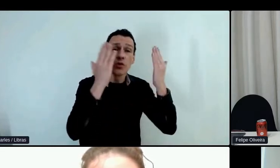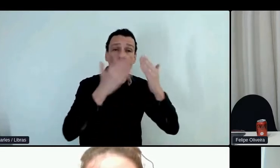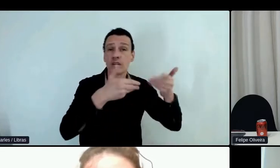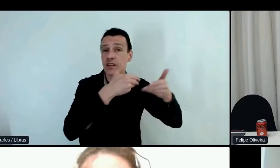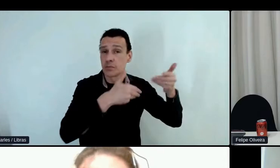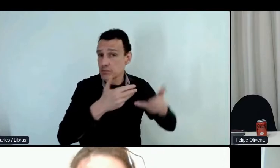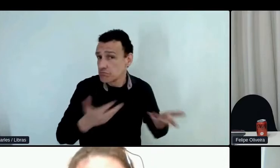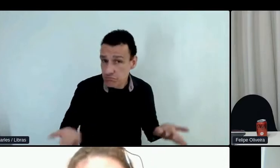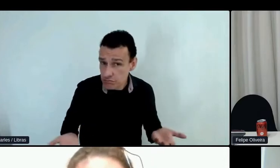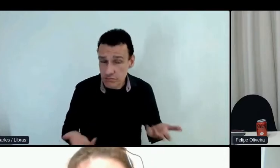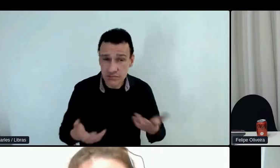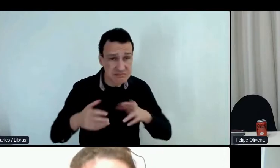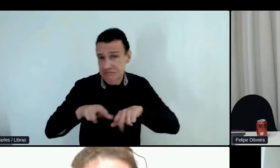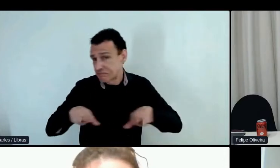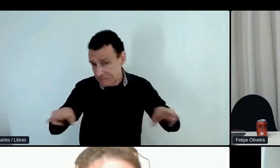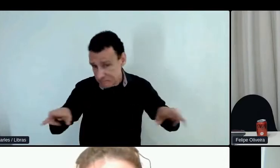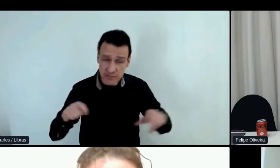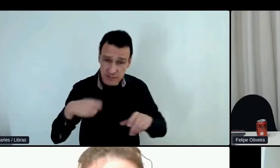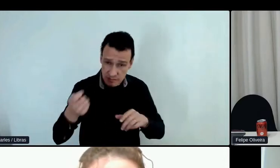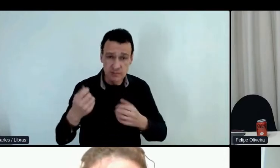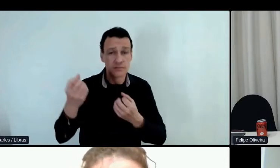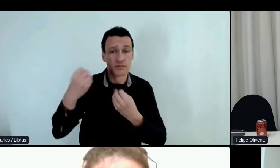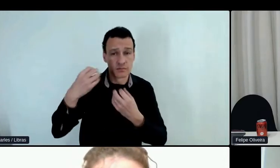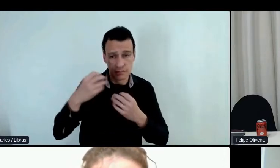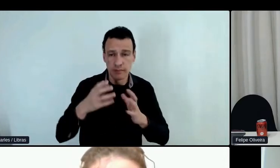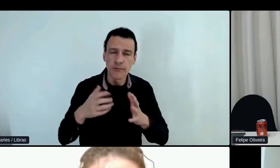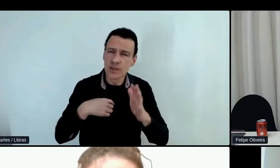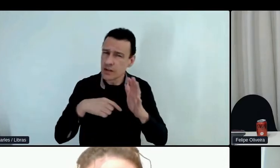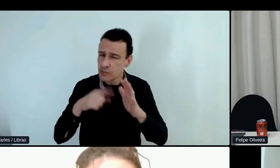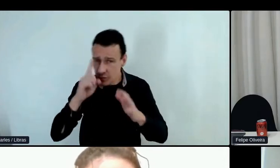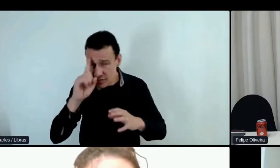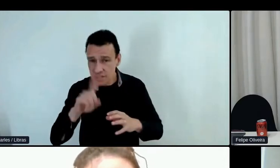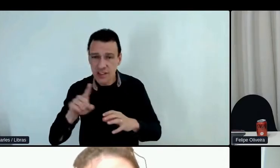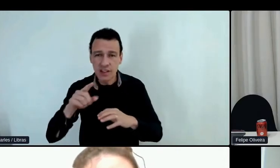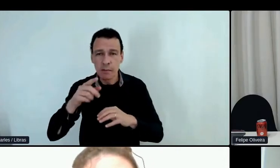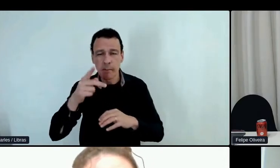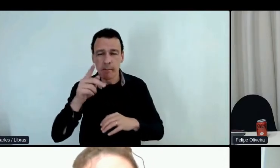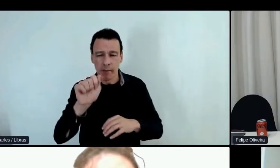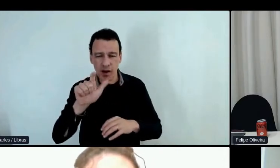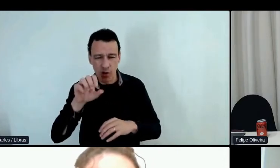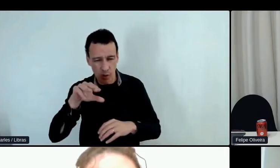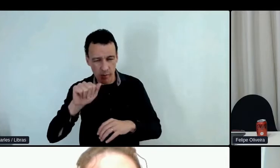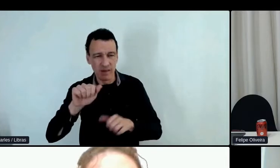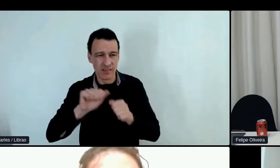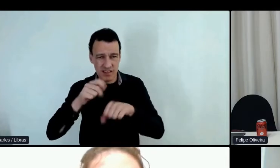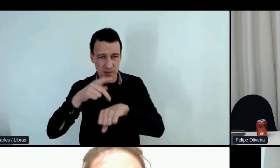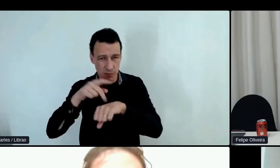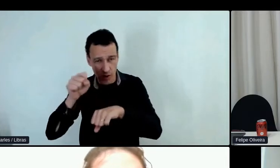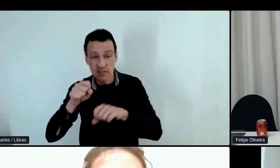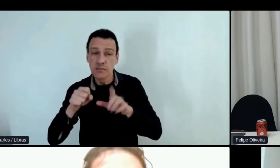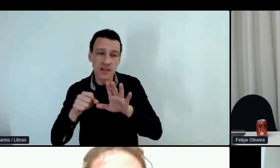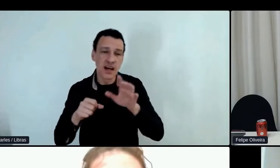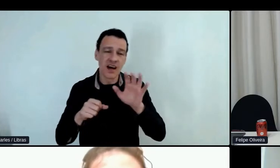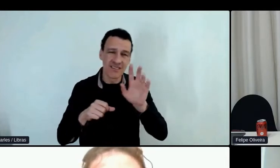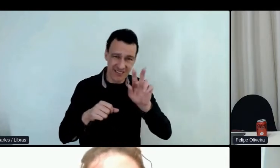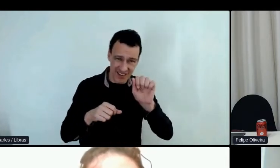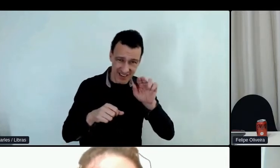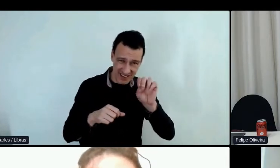Eu acho que em todos os aspectos, a educação ela pode vir de casa, ela pode vir da faculdade, ela pode vir da